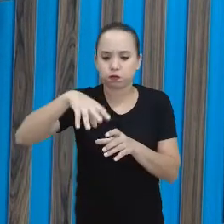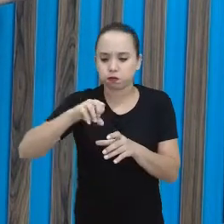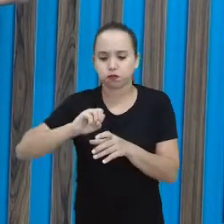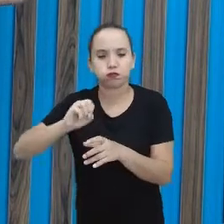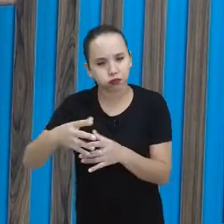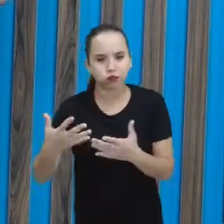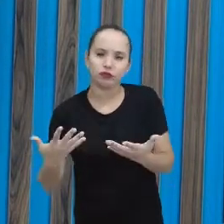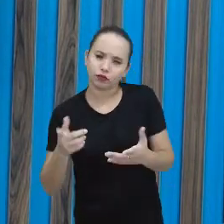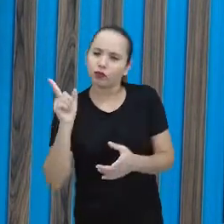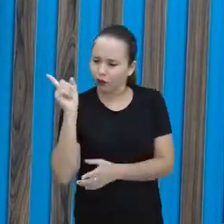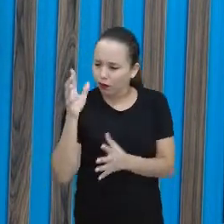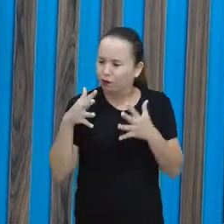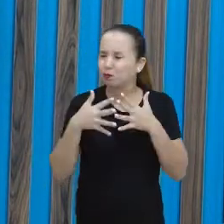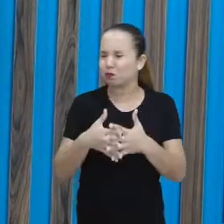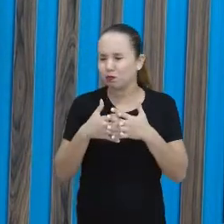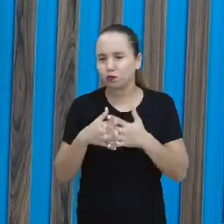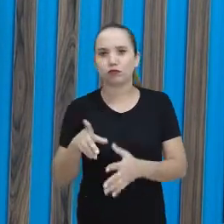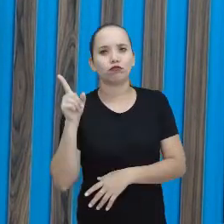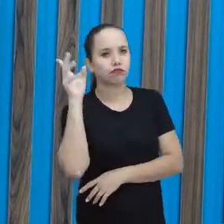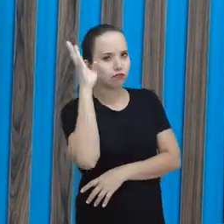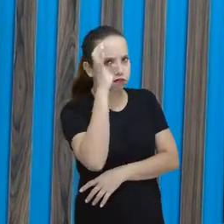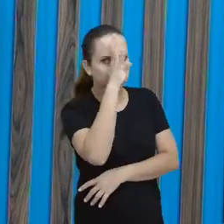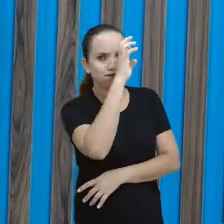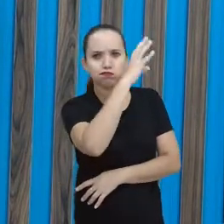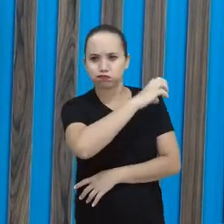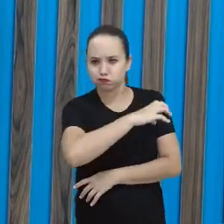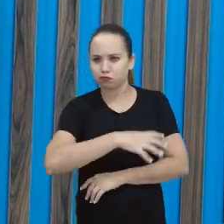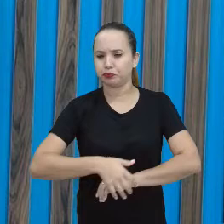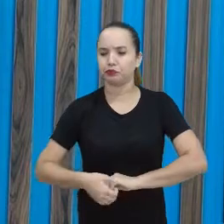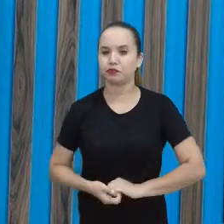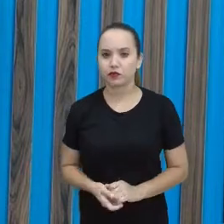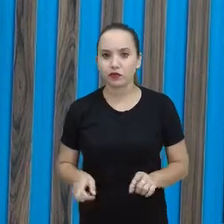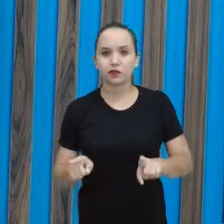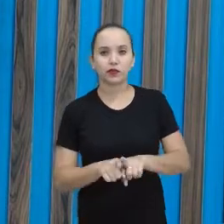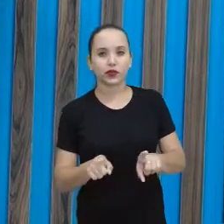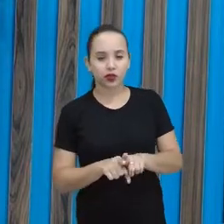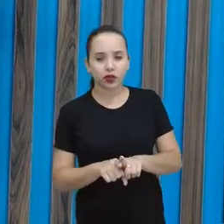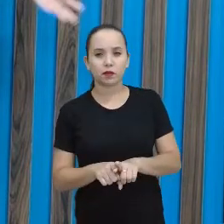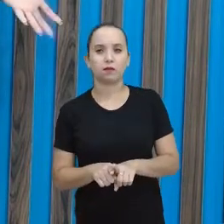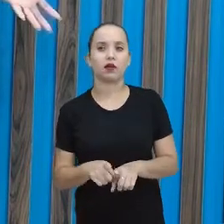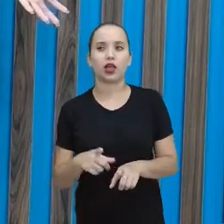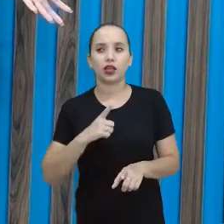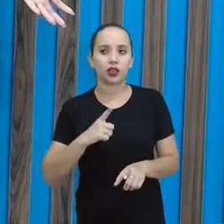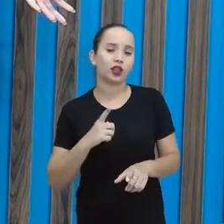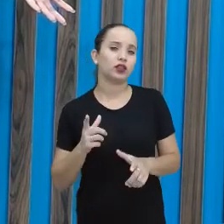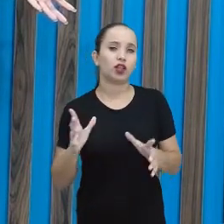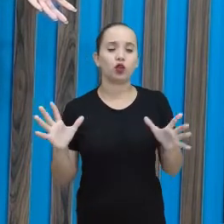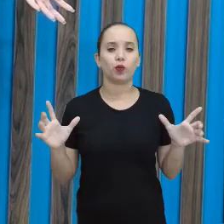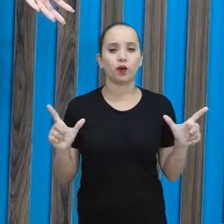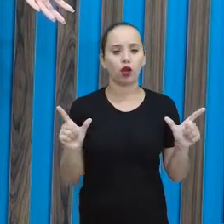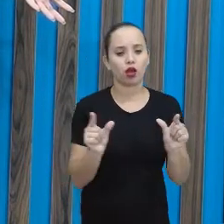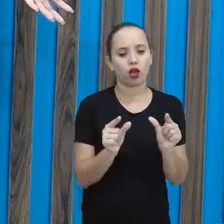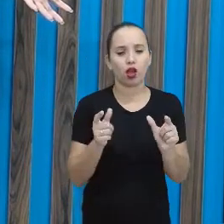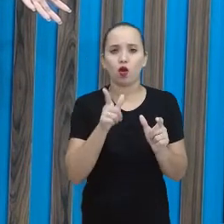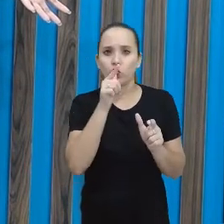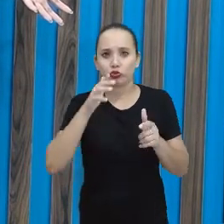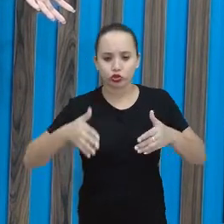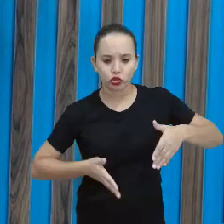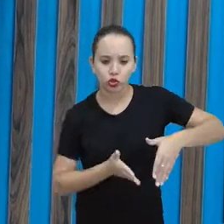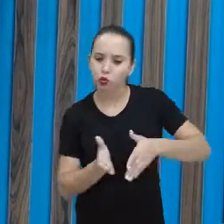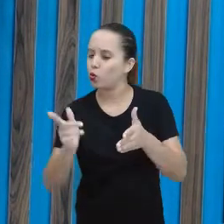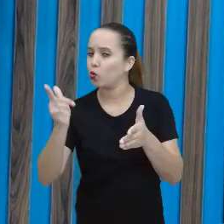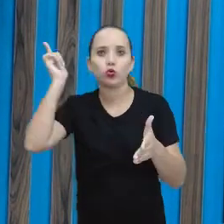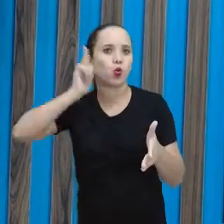tá? É uma situação bem complicada. E aí, com essa ausência de vegetação, também há uma redução na vazão dos rios, né? Como eu